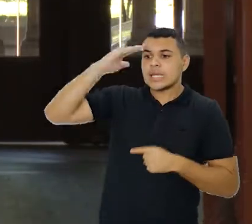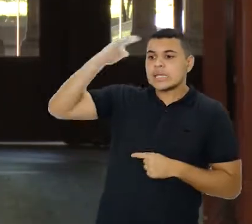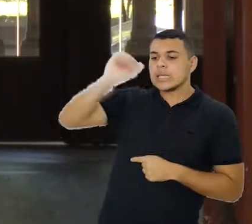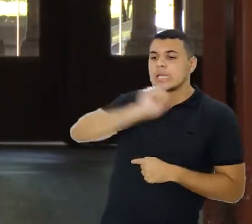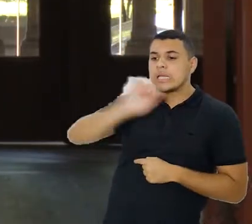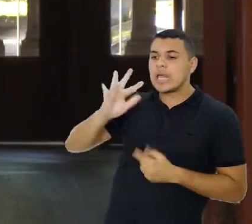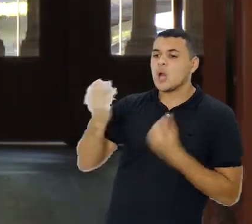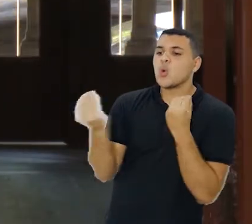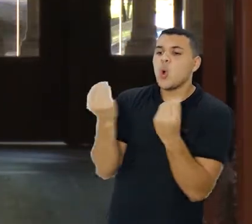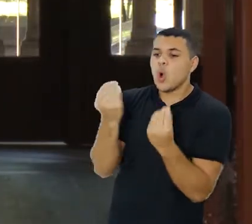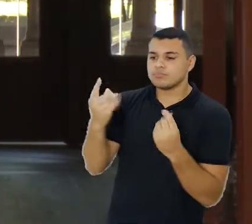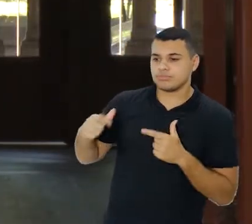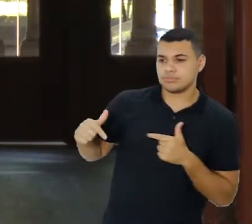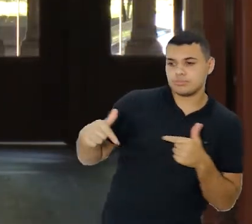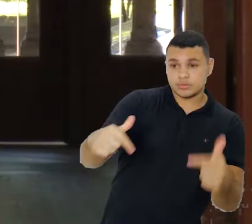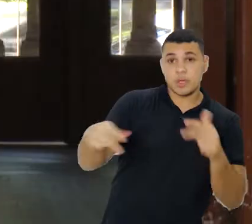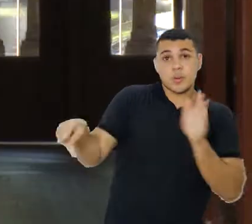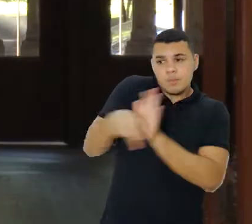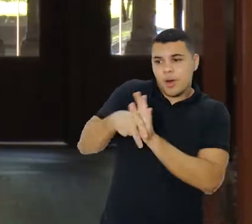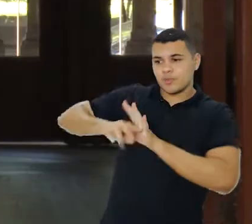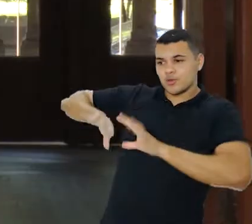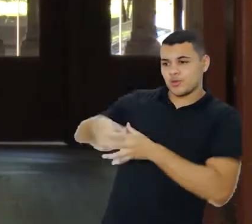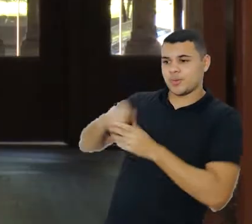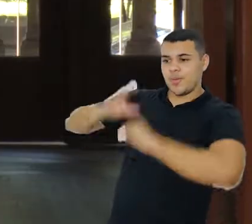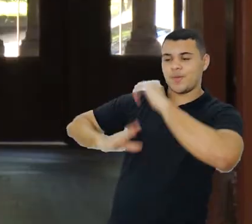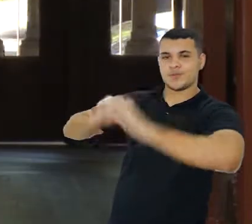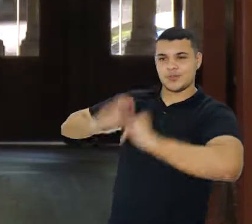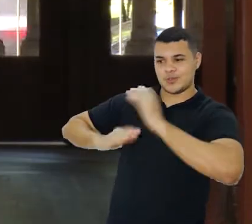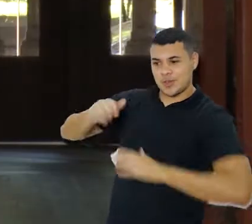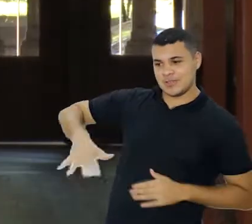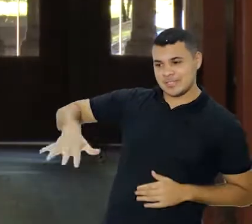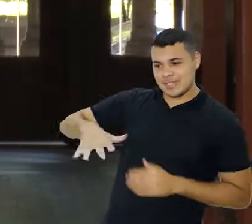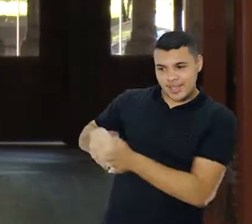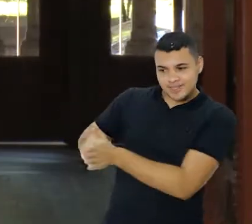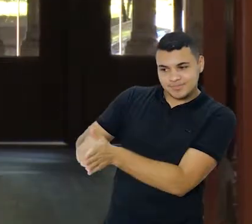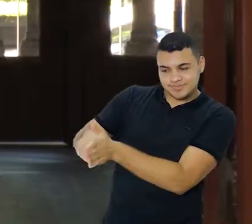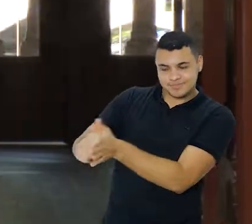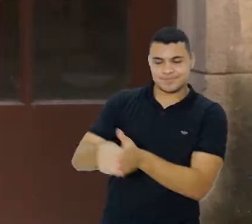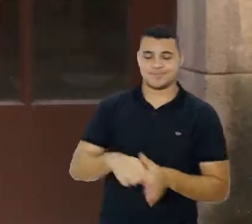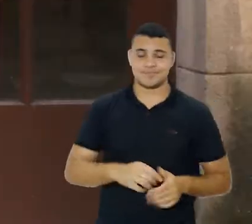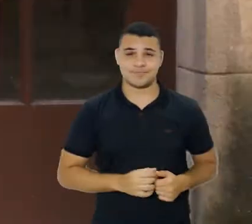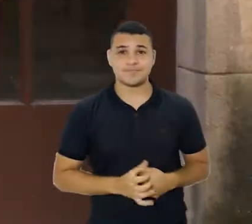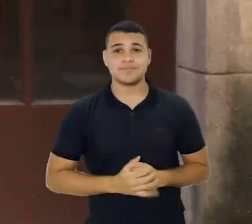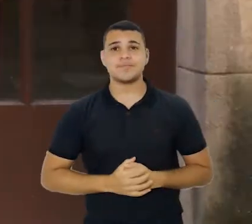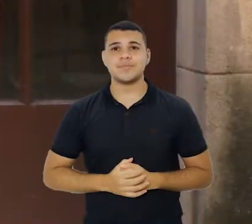faça sentido do ponto de vista epidemiológico.